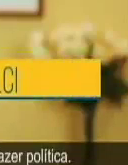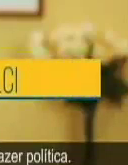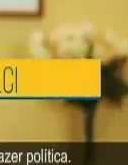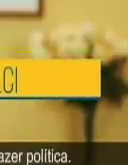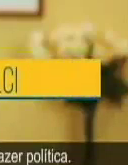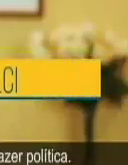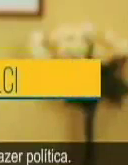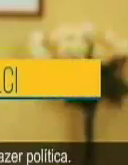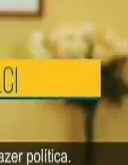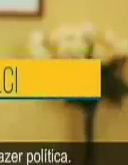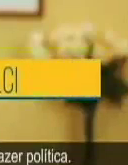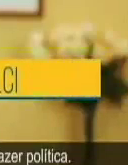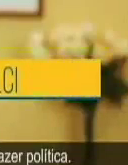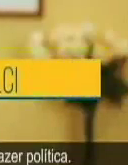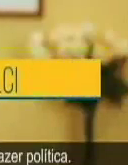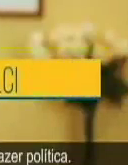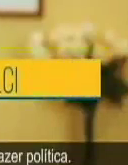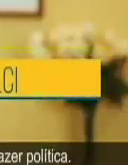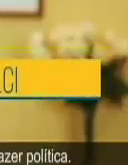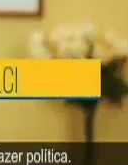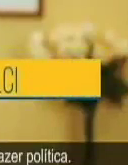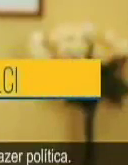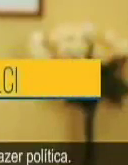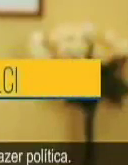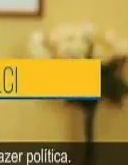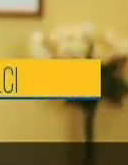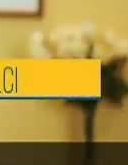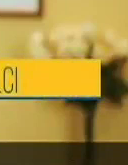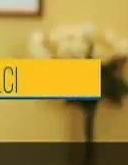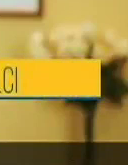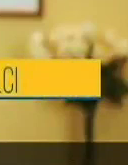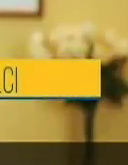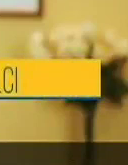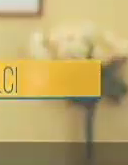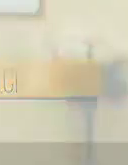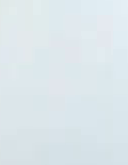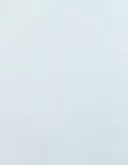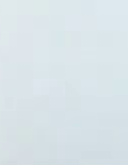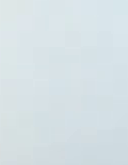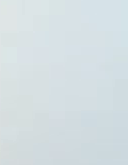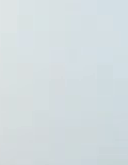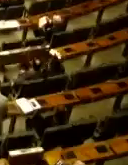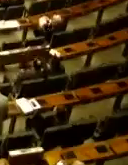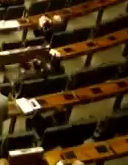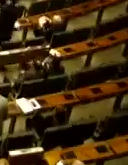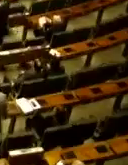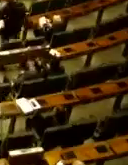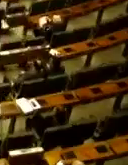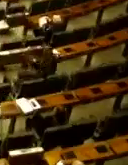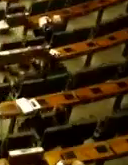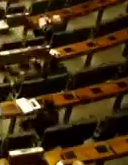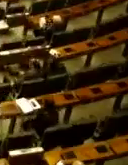bem, que acredita em uma nova forma de fazer política, venha conhecer a Democracia Cristã.